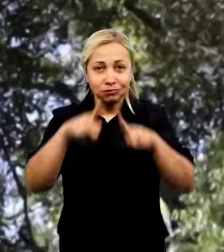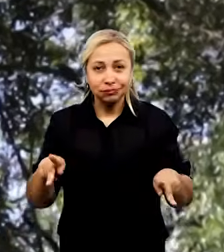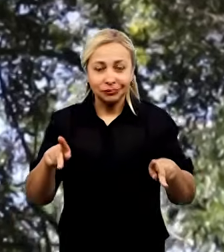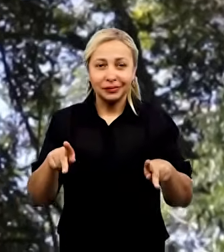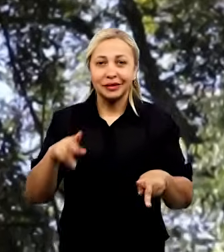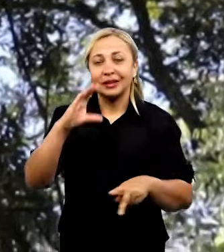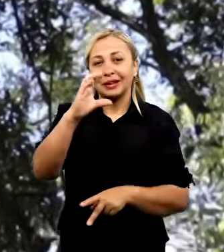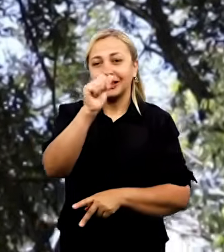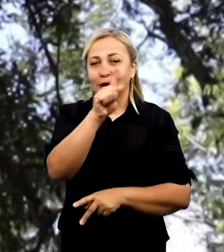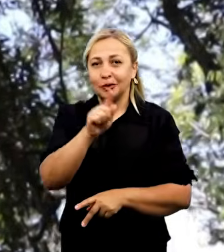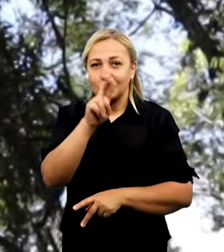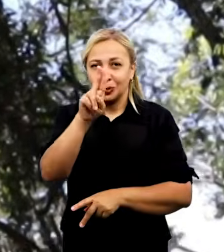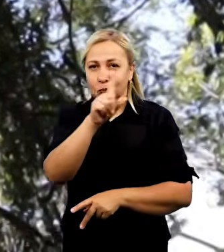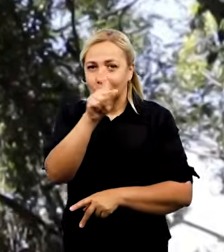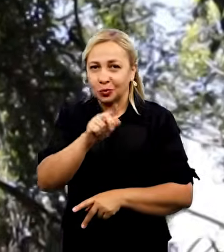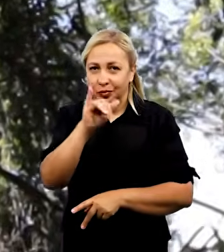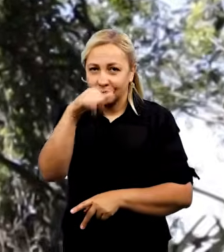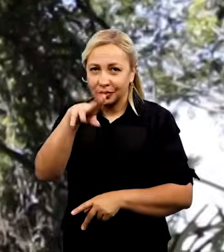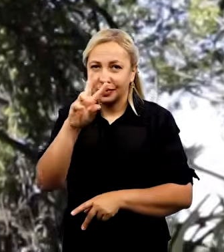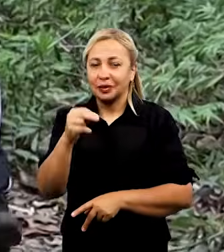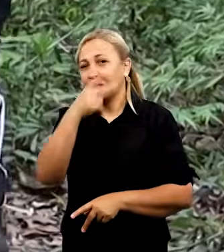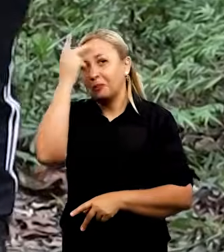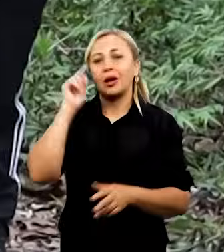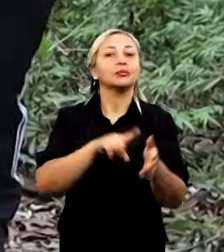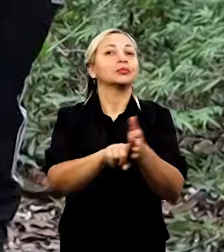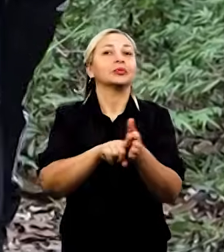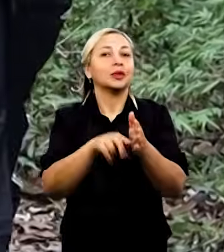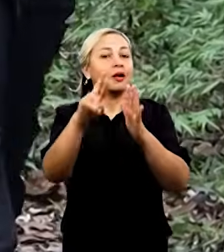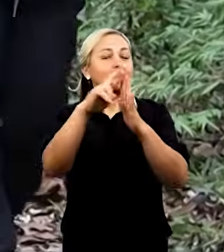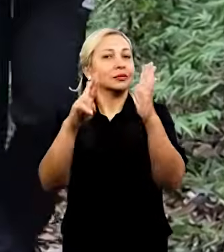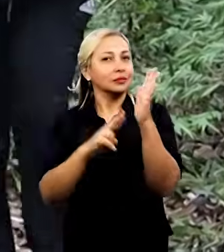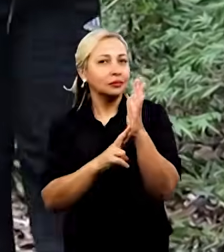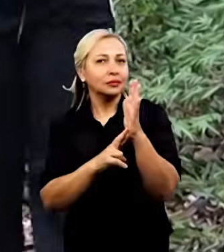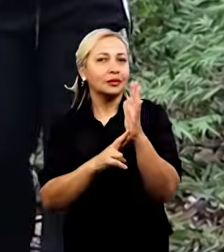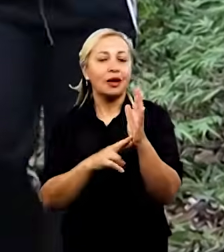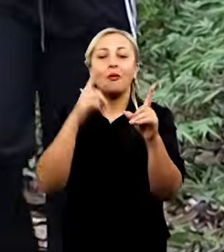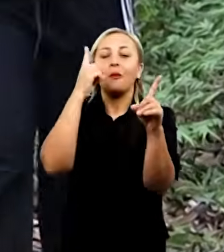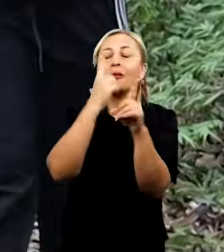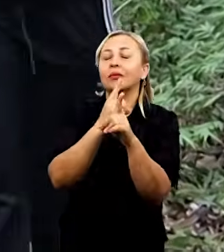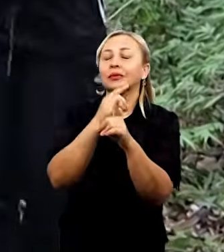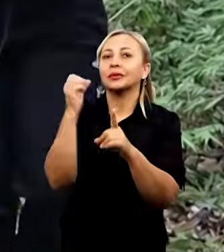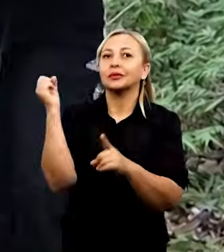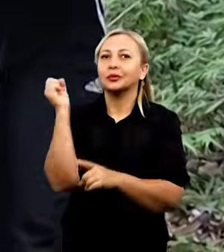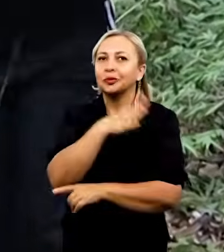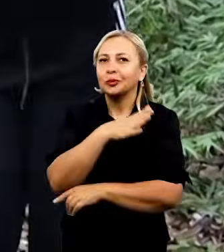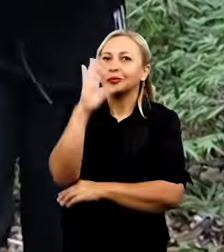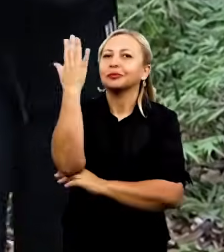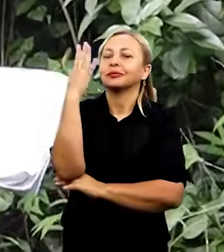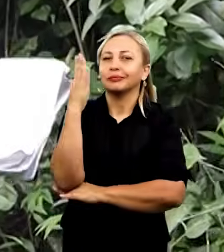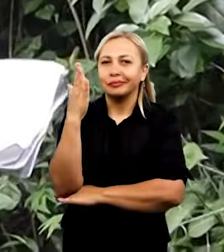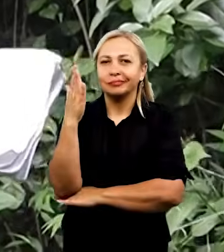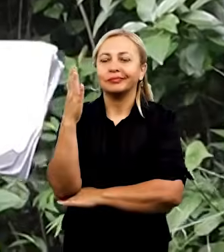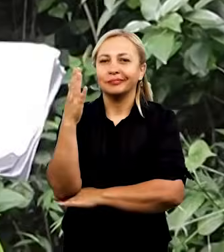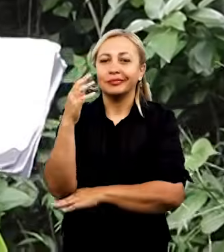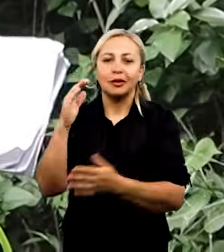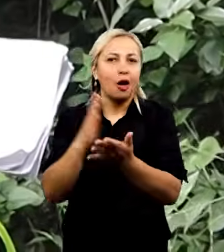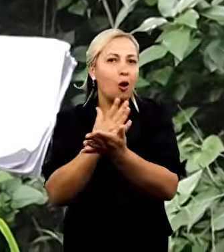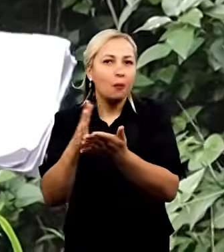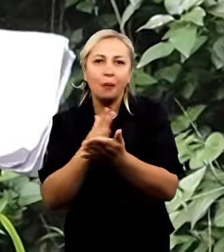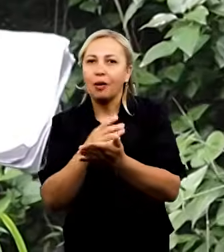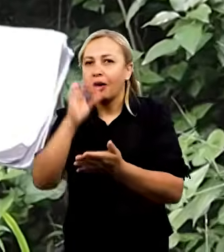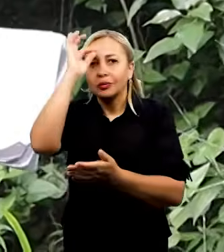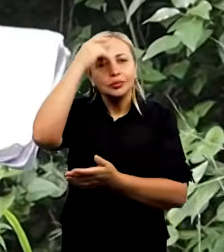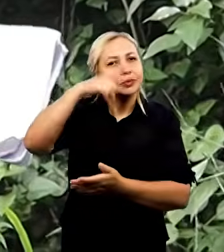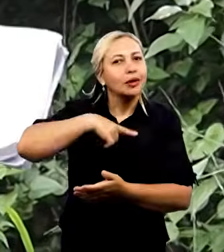No Parque Florestal Mata de Cazuzinha, pesquisadores da Universidade Federal do Recôncavo da Bahia descobriram novas espécies